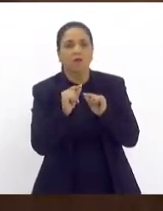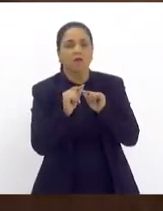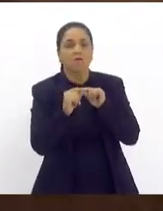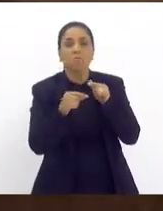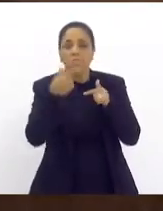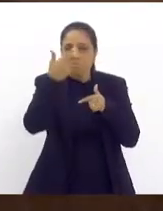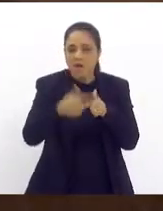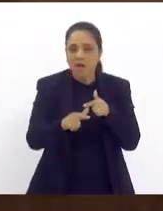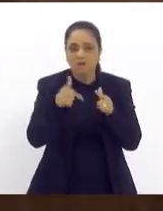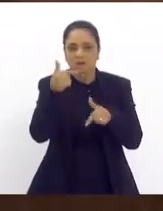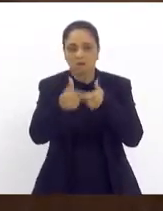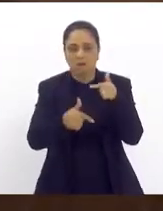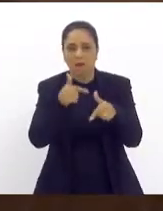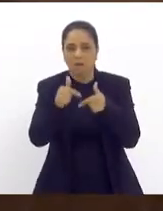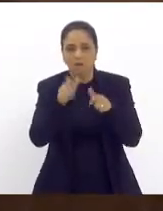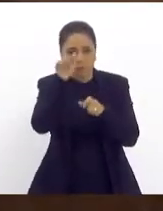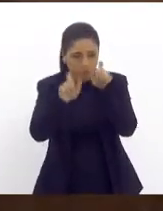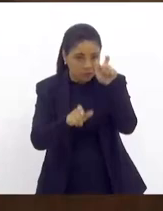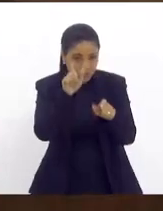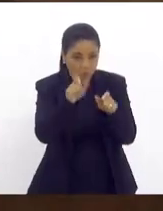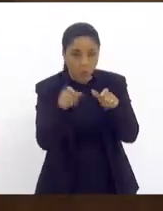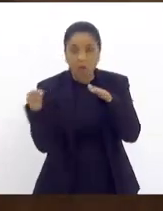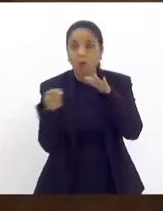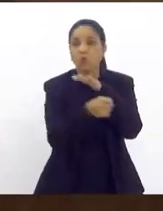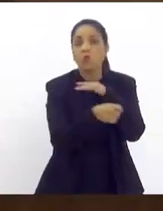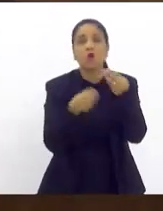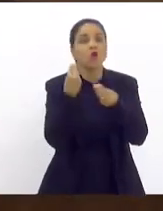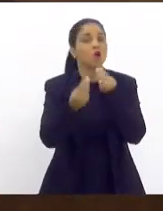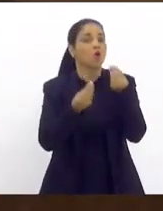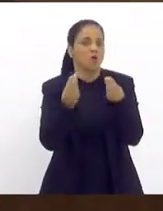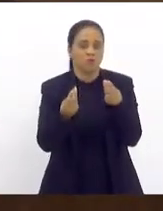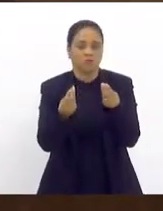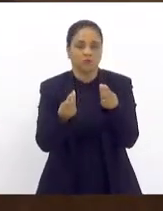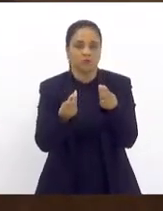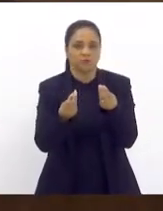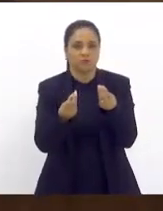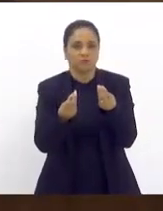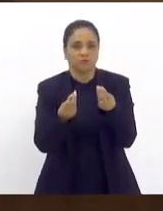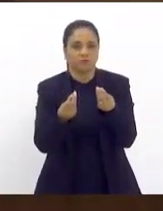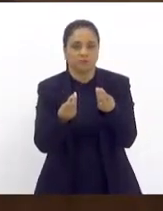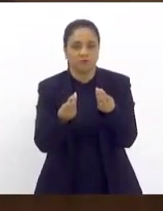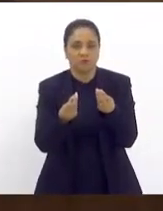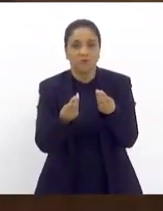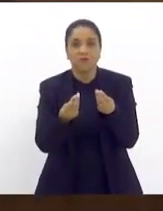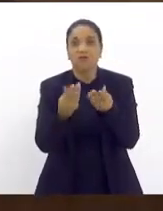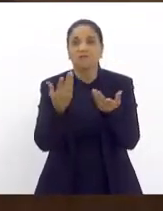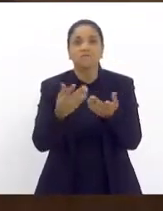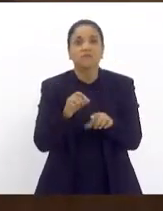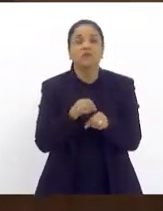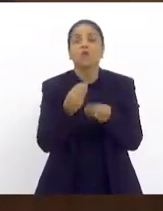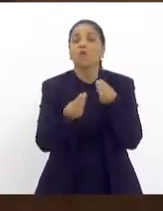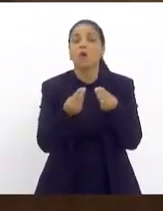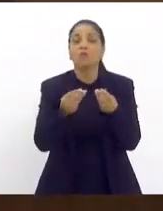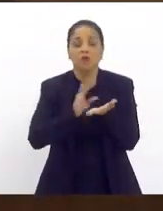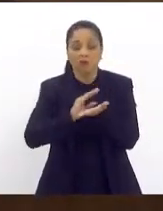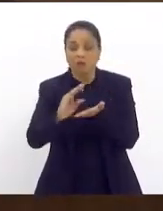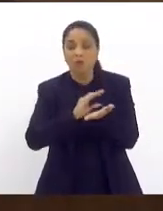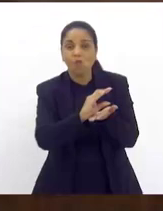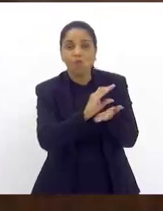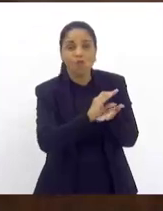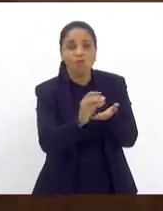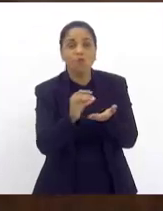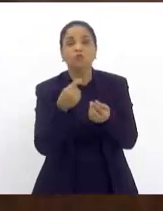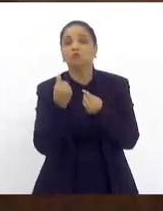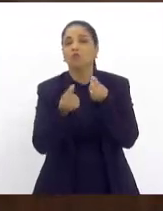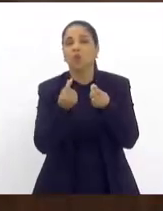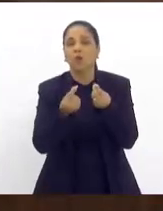mais trabalhadoras e trabalhadores no mercado de trabalho formal e isso é em última instância inviabiliza Que recursos possam ser